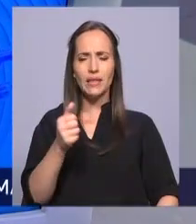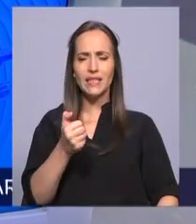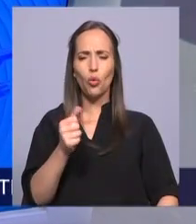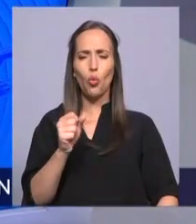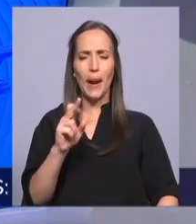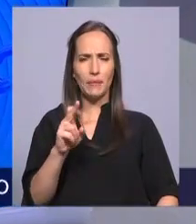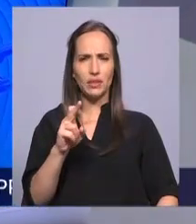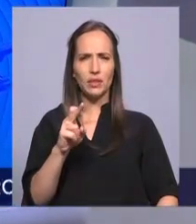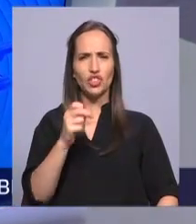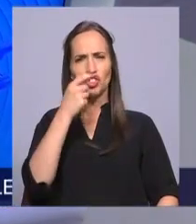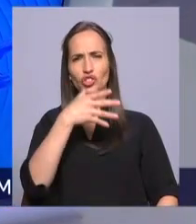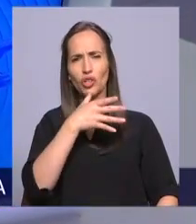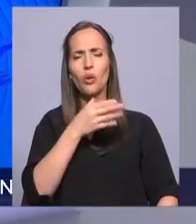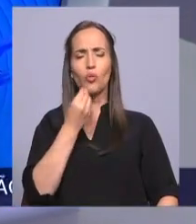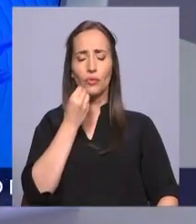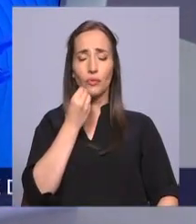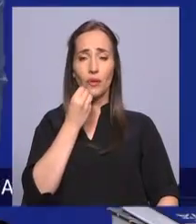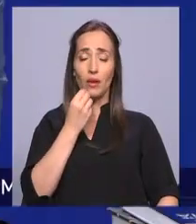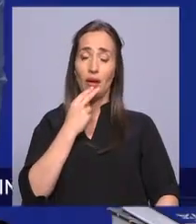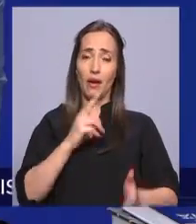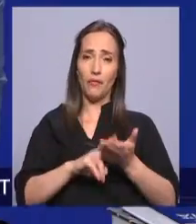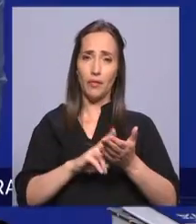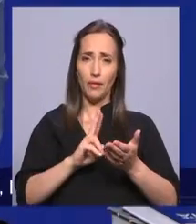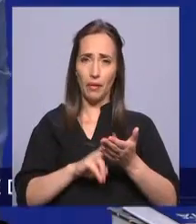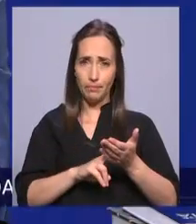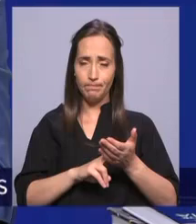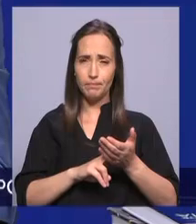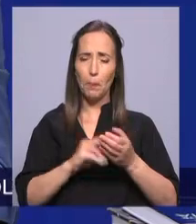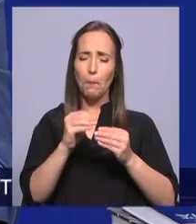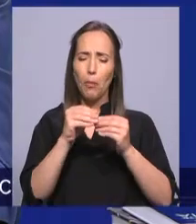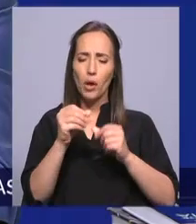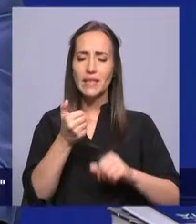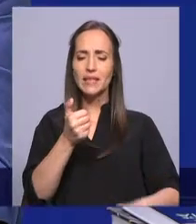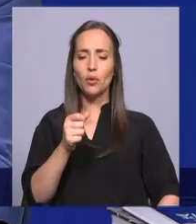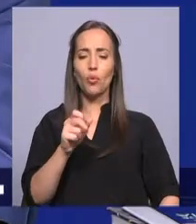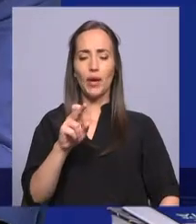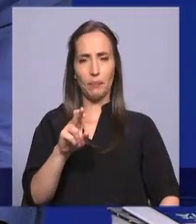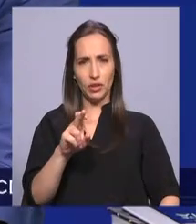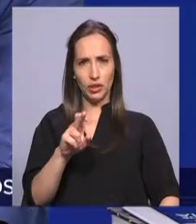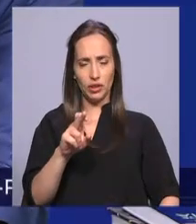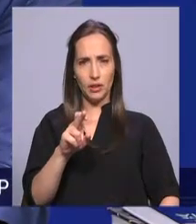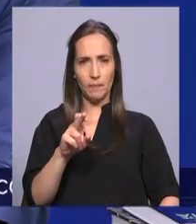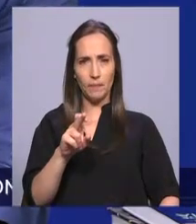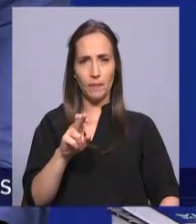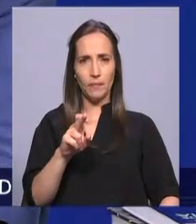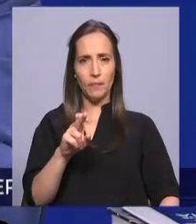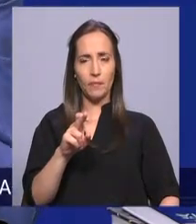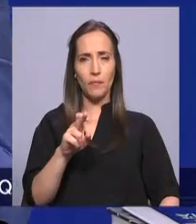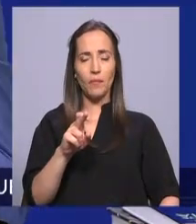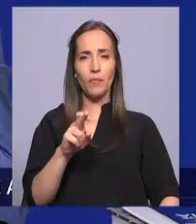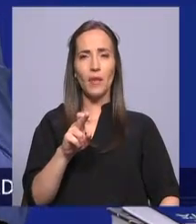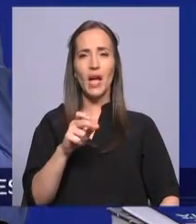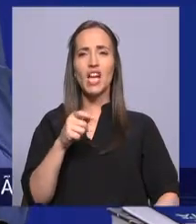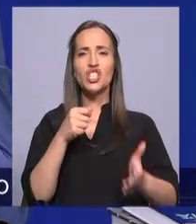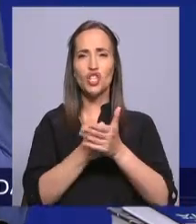história? É verdade, quem diria? Apenas 5 gramas daquilo que são as amostras do asteroide Ryugu